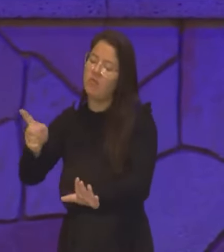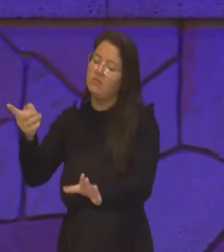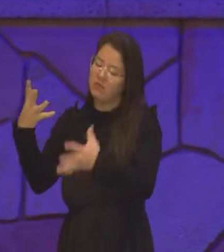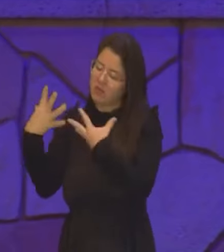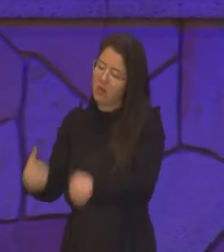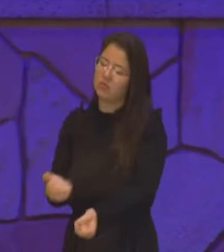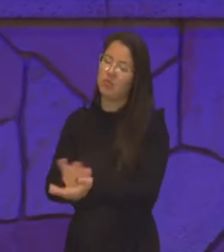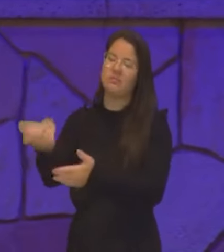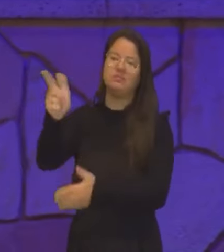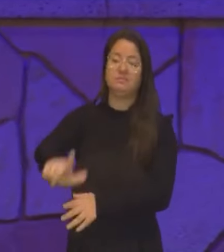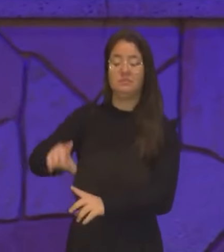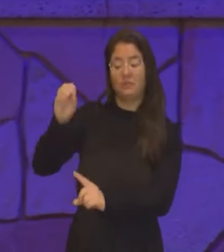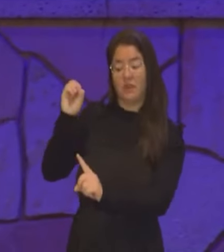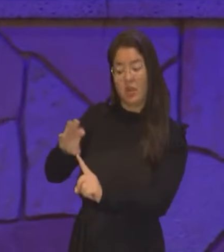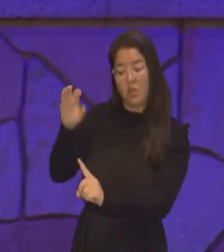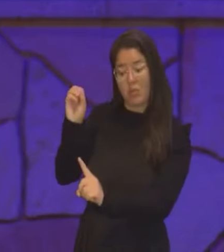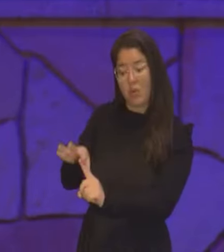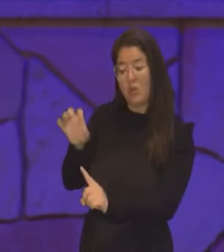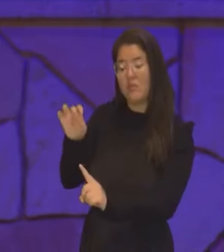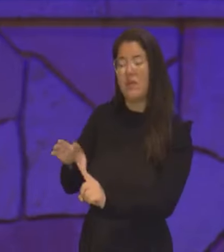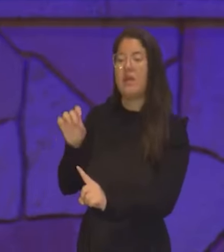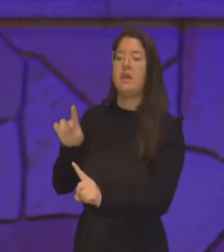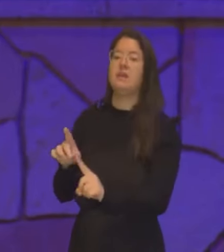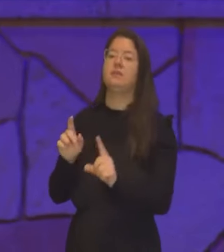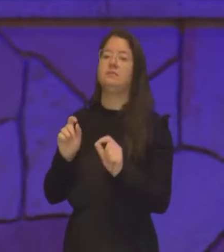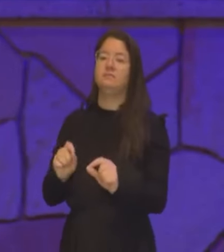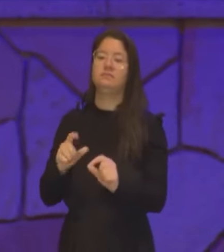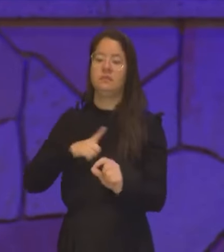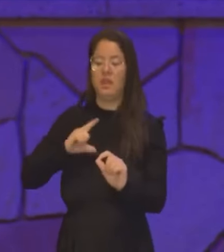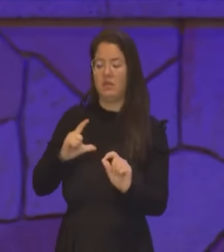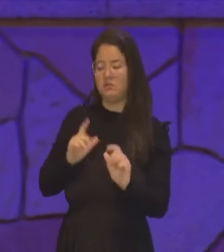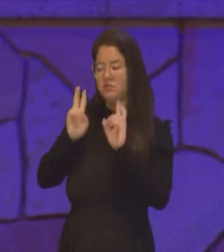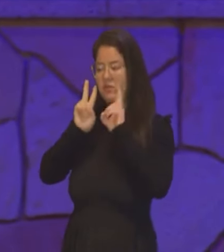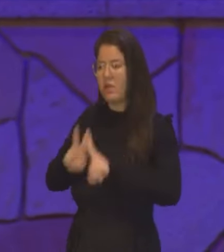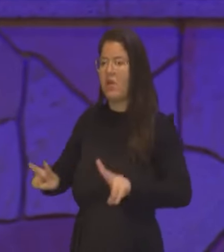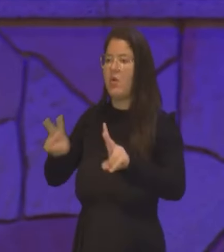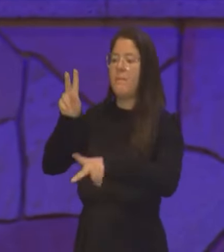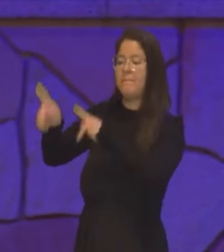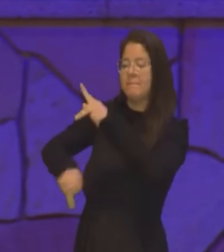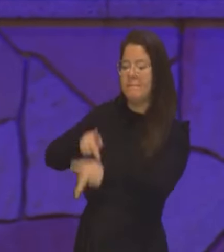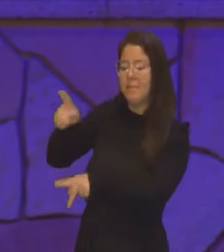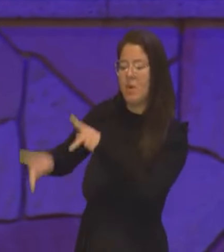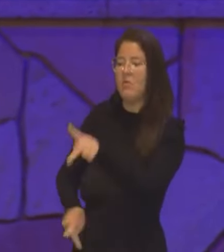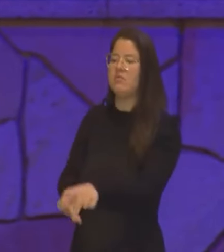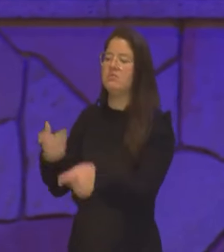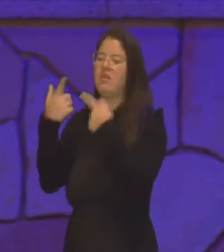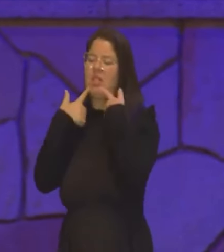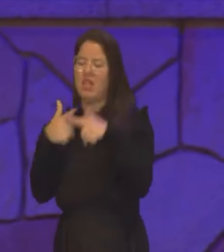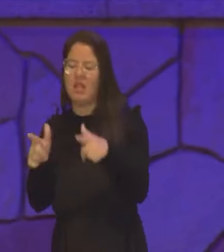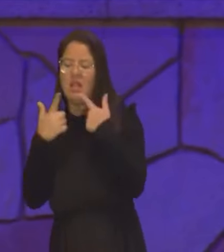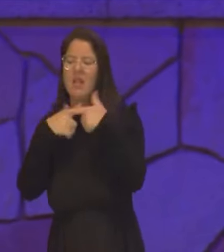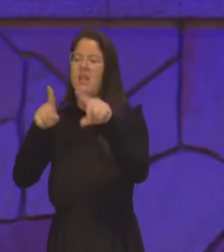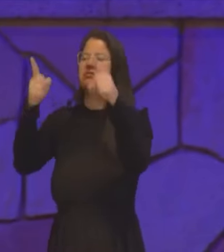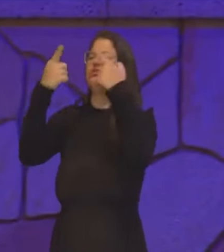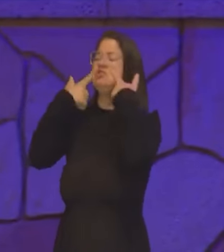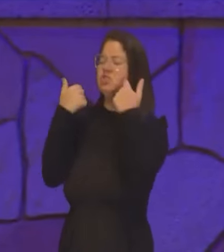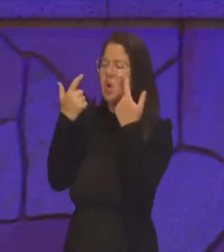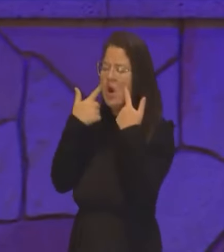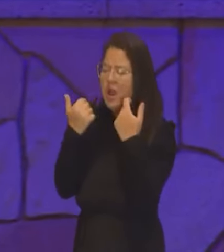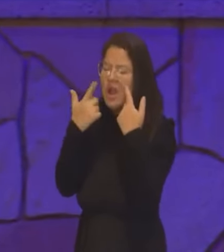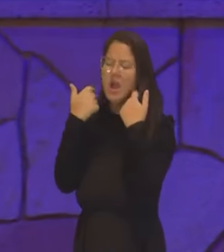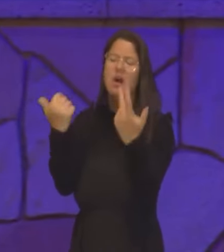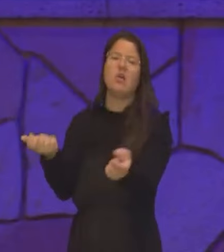E o profeta está aqui diante de um povo que estava lamentando, chorando,